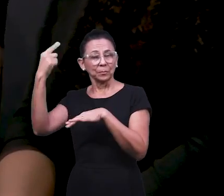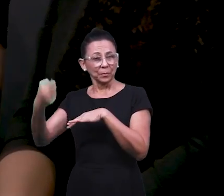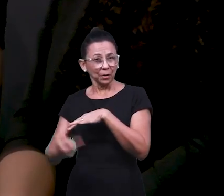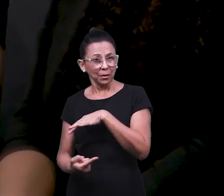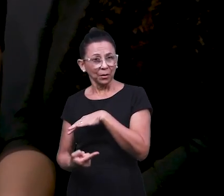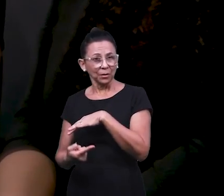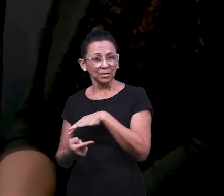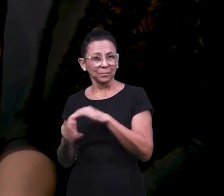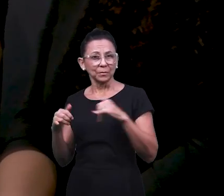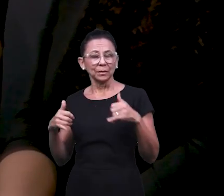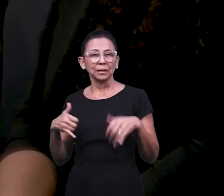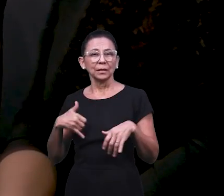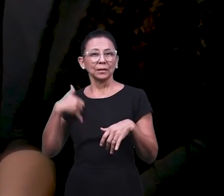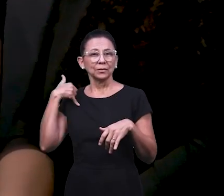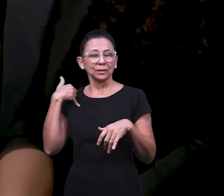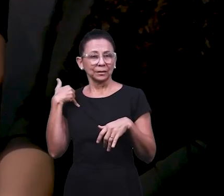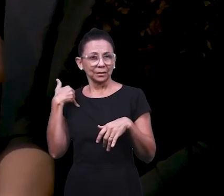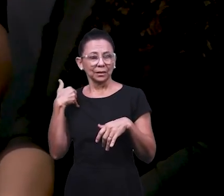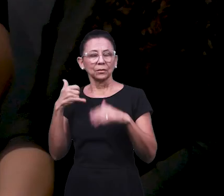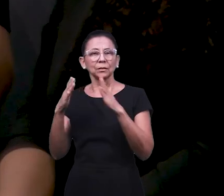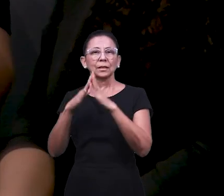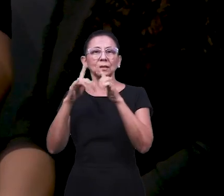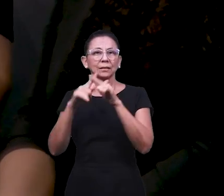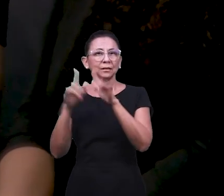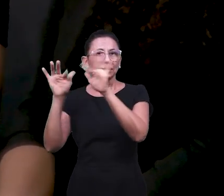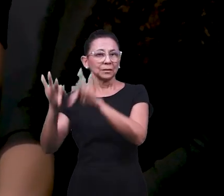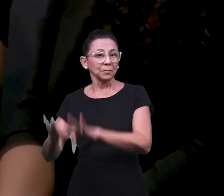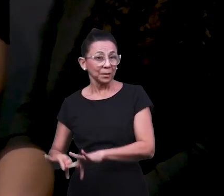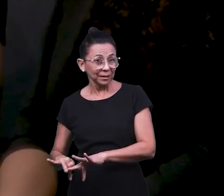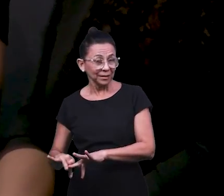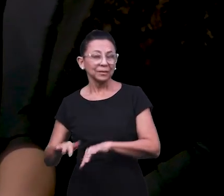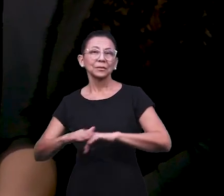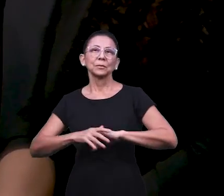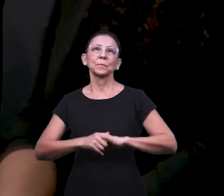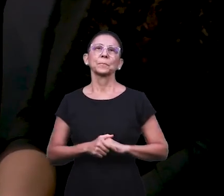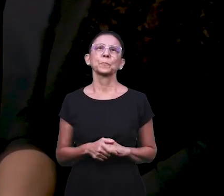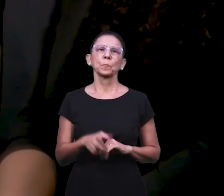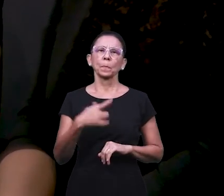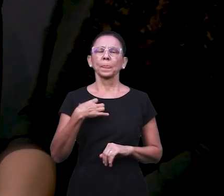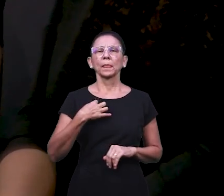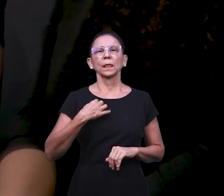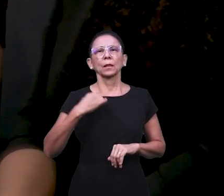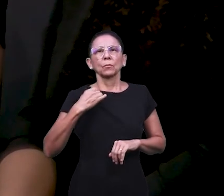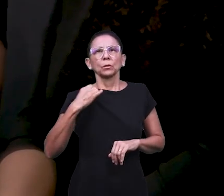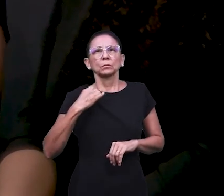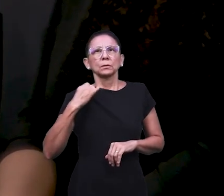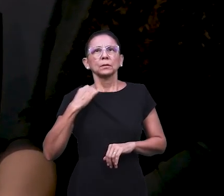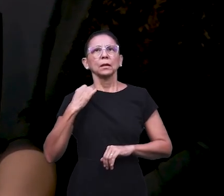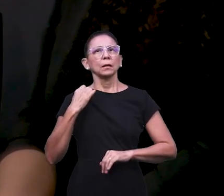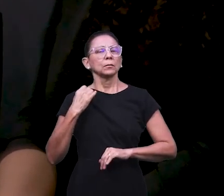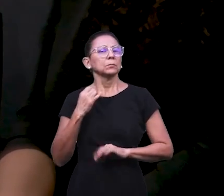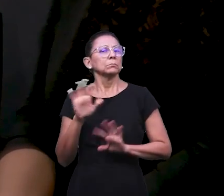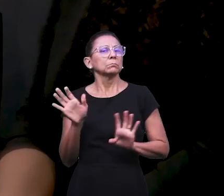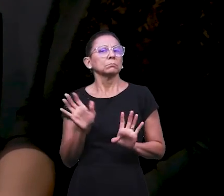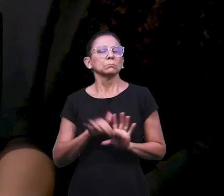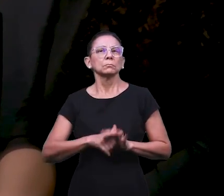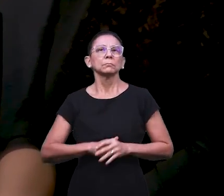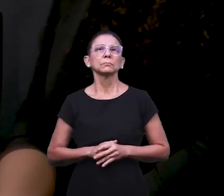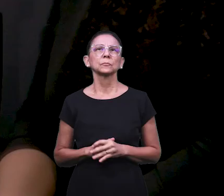nós vamos e não tem é voluntário o nosso trabalho. E nós vamos,